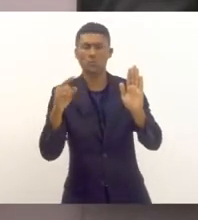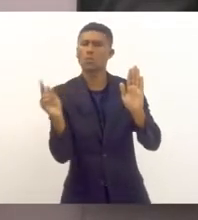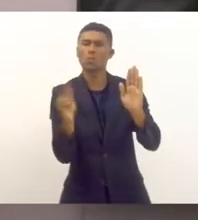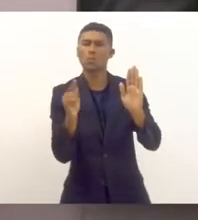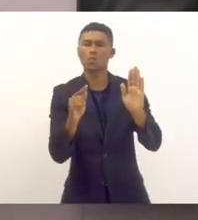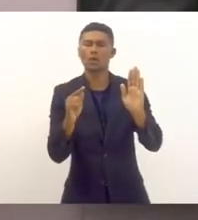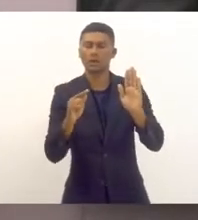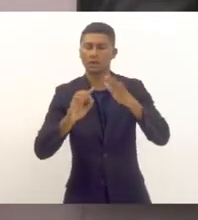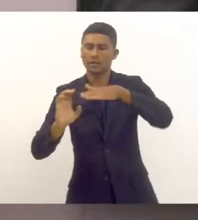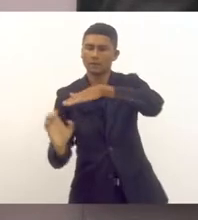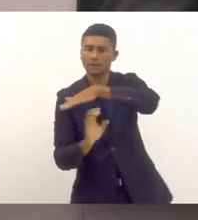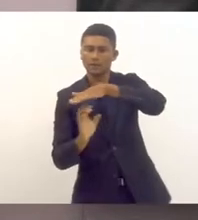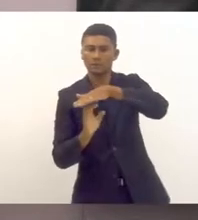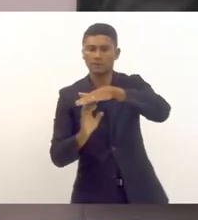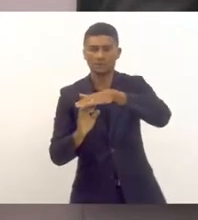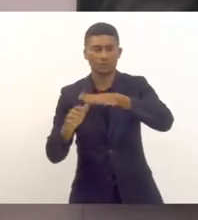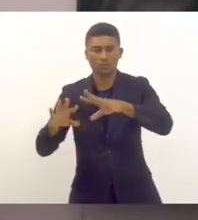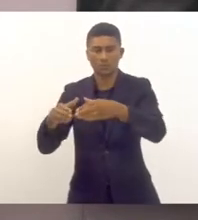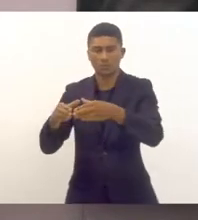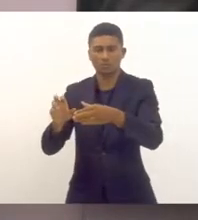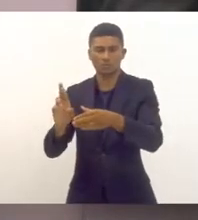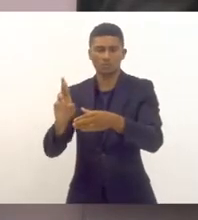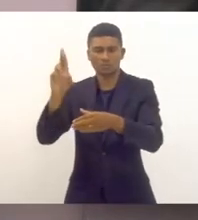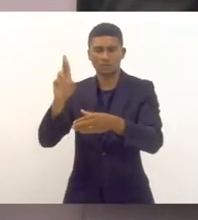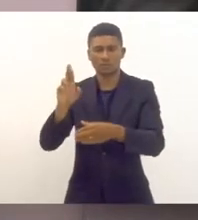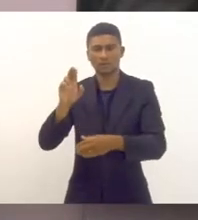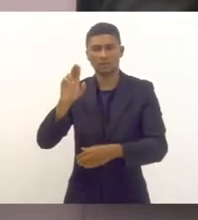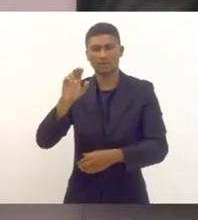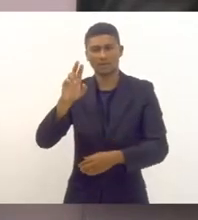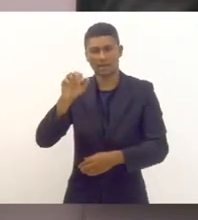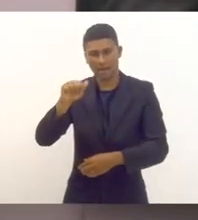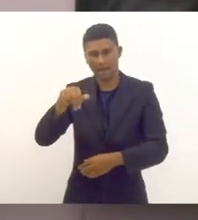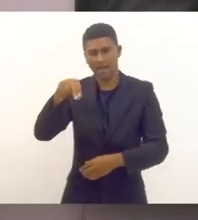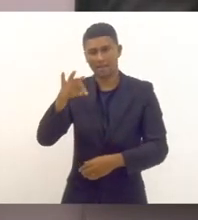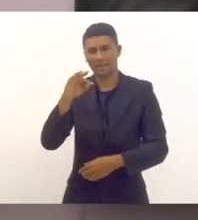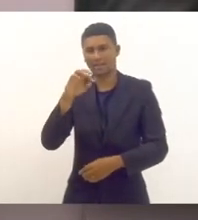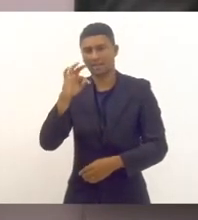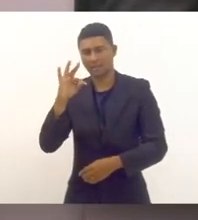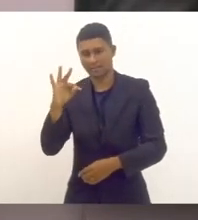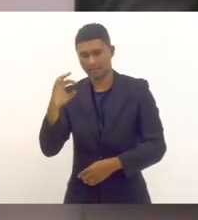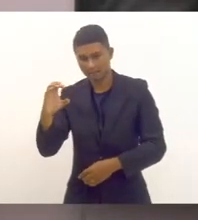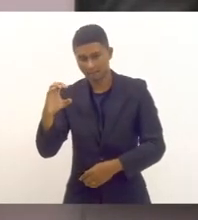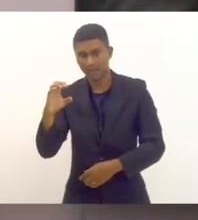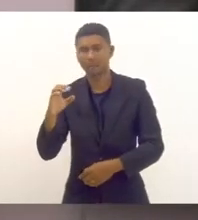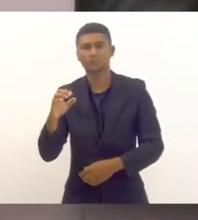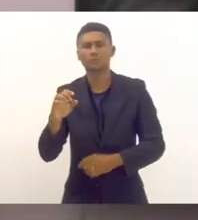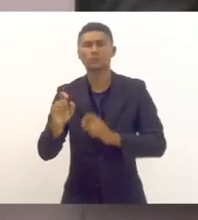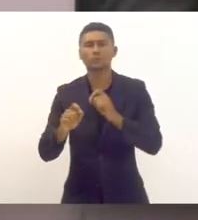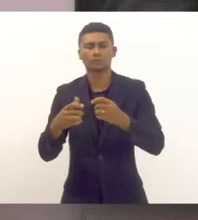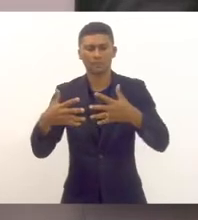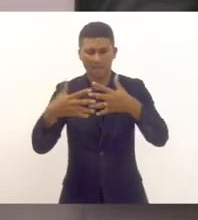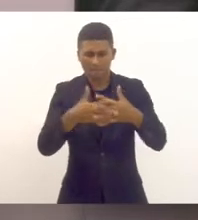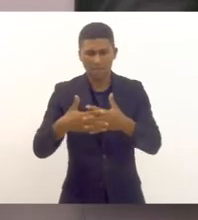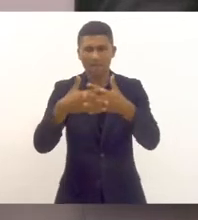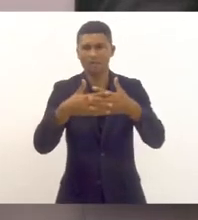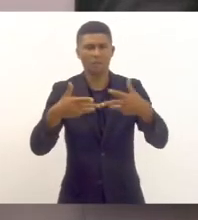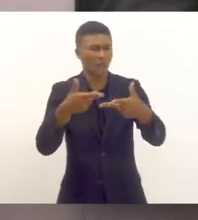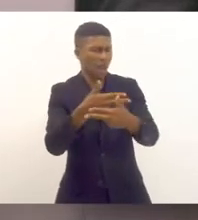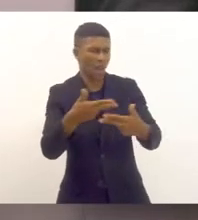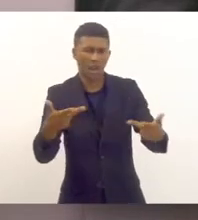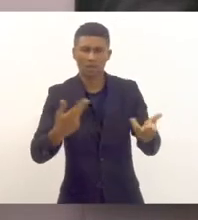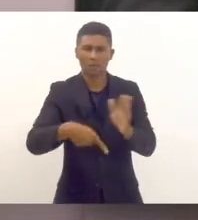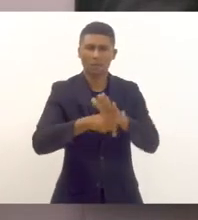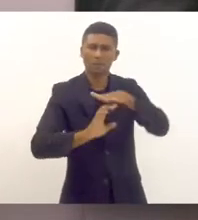ANTT, e a Agência Nacional de Transportes Terrestres, e lá todos os veículos, tanto de frotistas de empresa, assim como os autônomos,